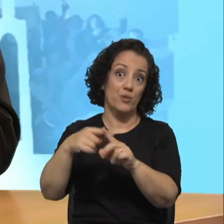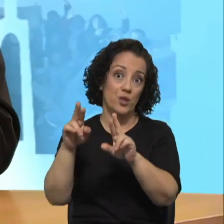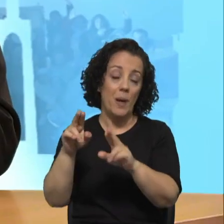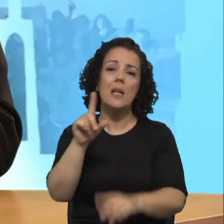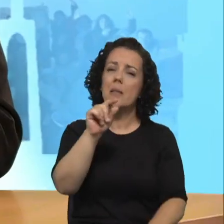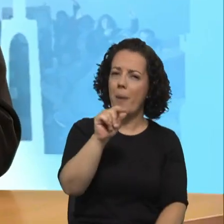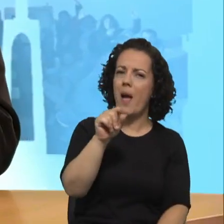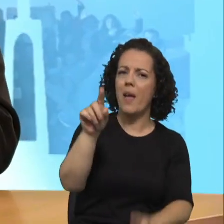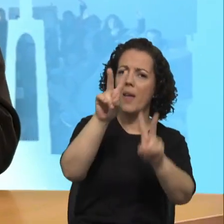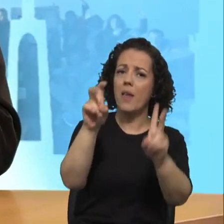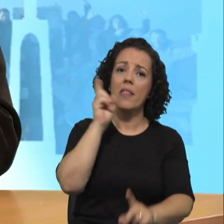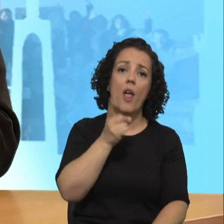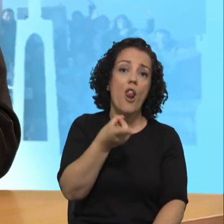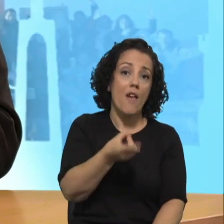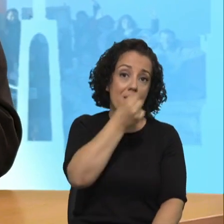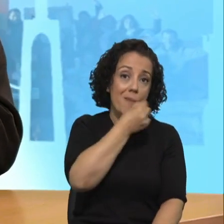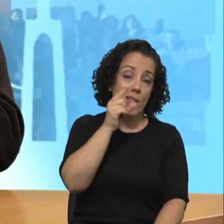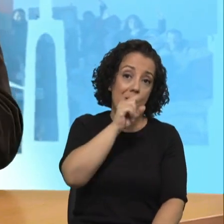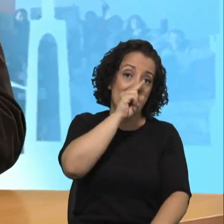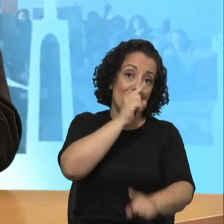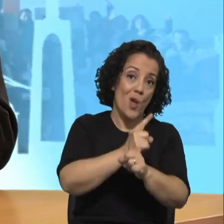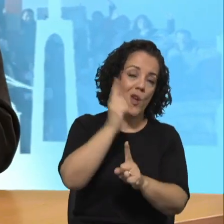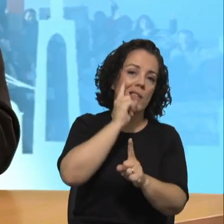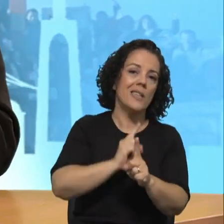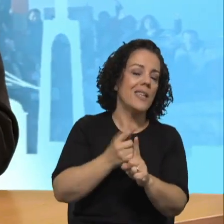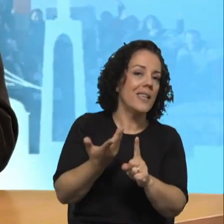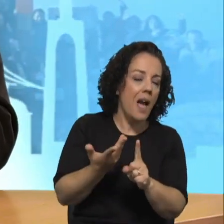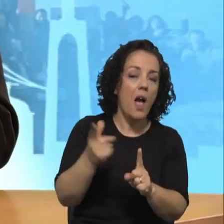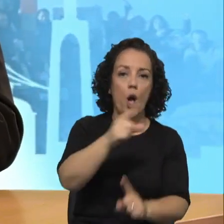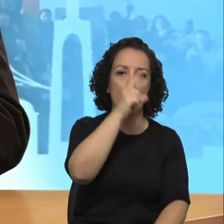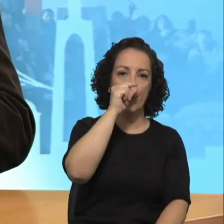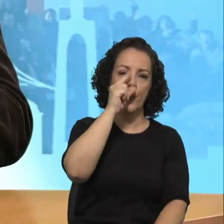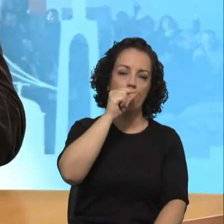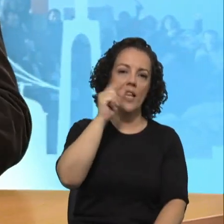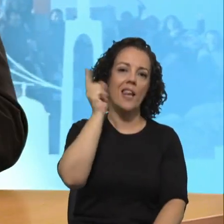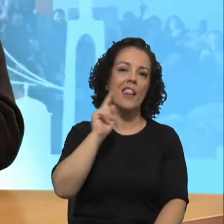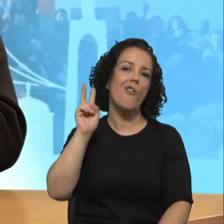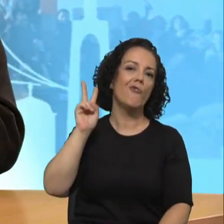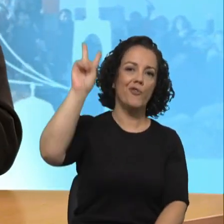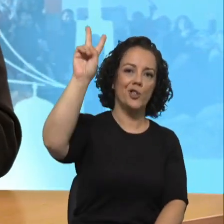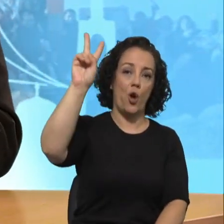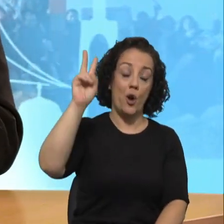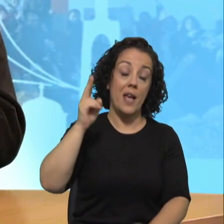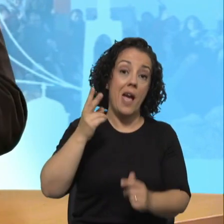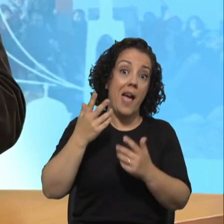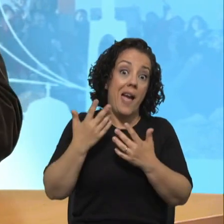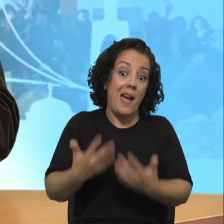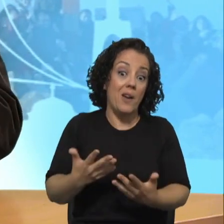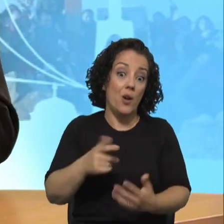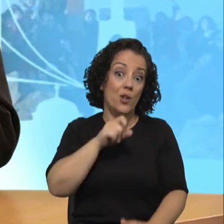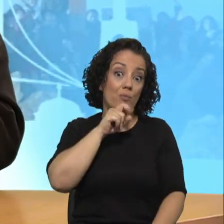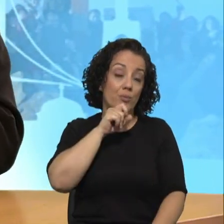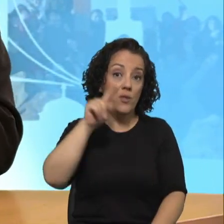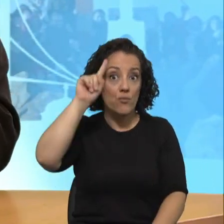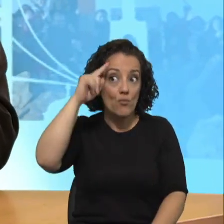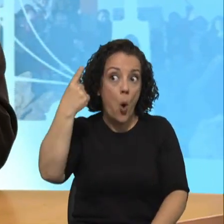ver com o 9 de maio coincidir também com o dia da vitória para Putin e, portanto, a esta hora podemos já estar com algumas